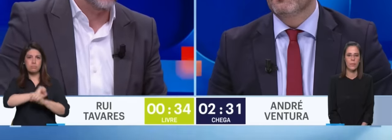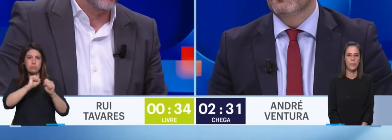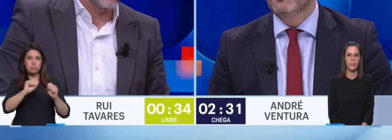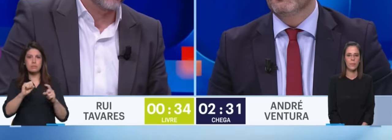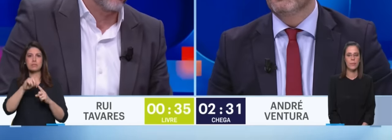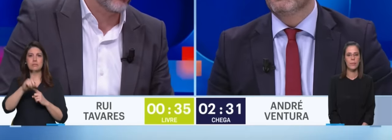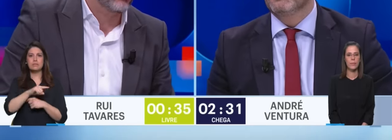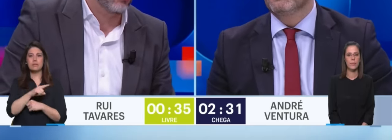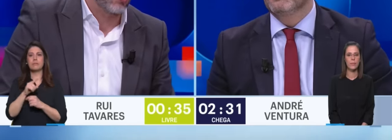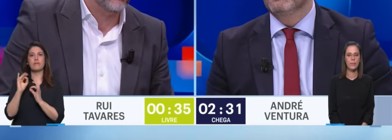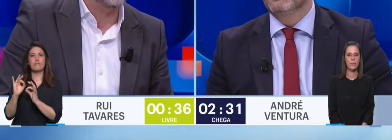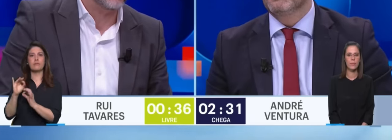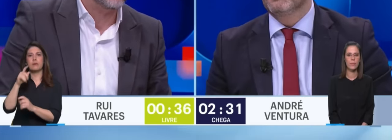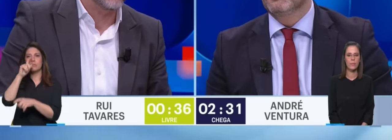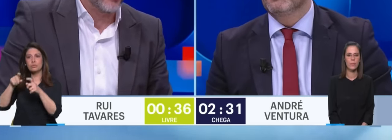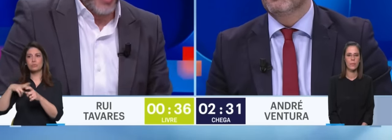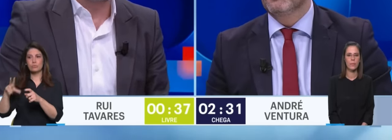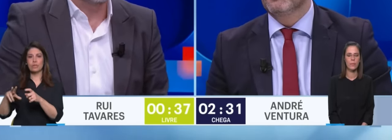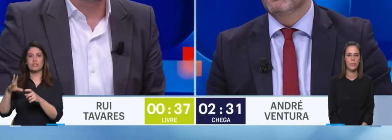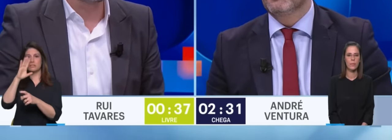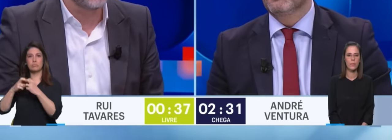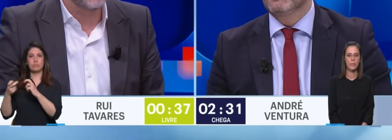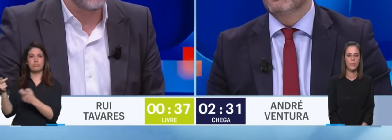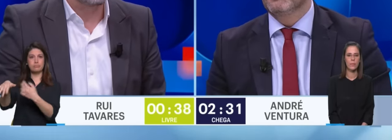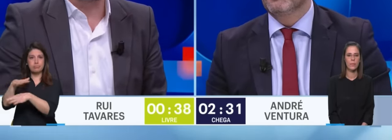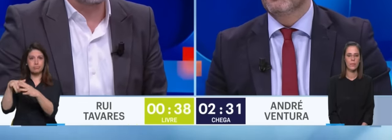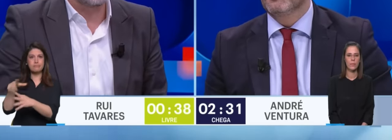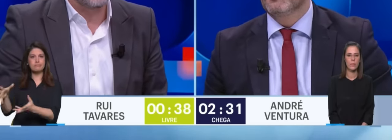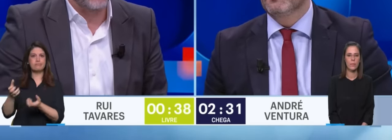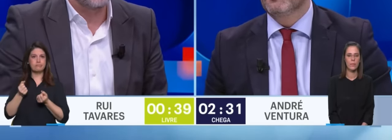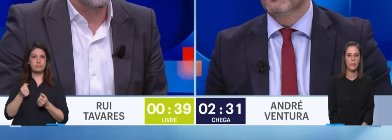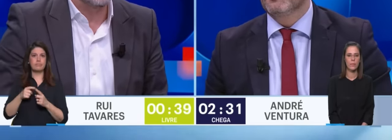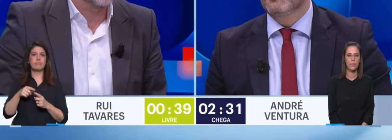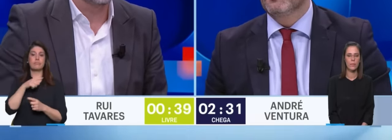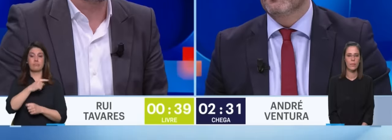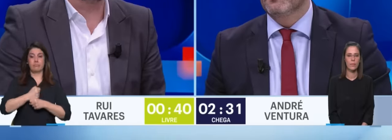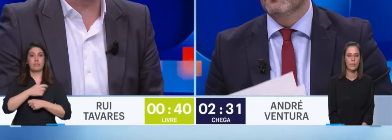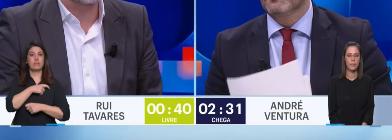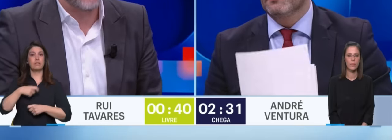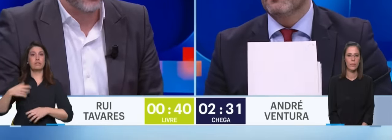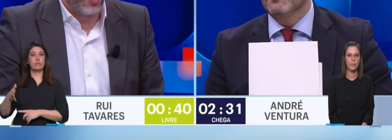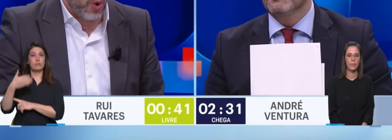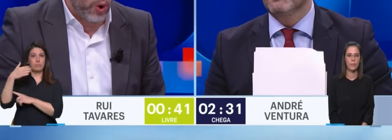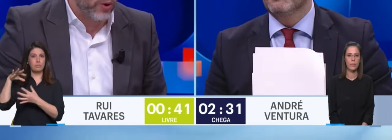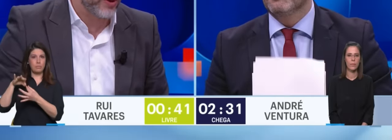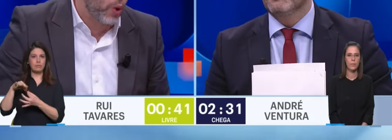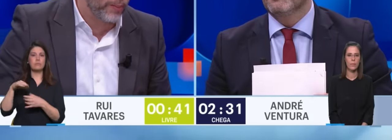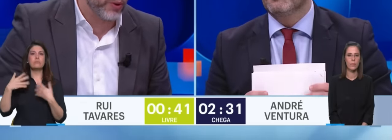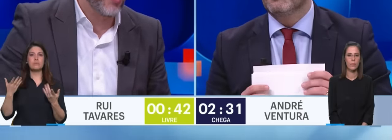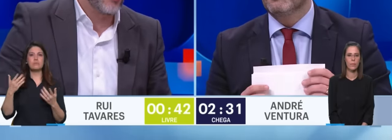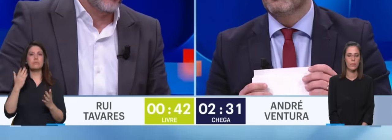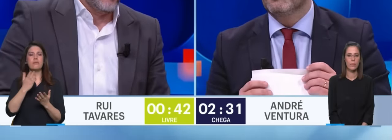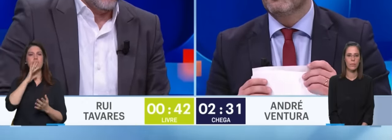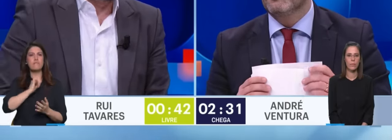de conflito ou de desastre e também quando um dia for para posto diplomático e os filhos não puderem ficar com o currículo